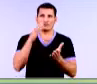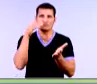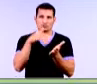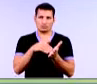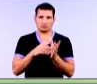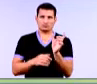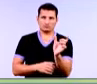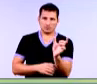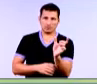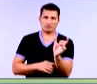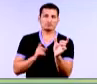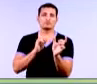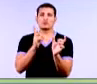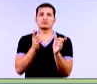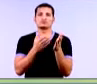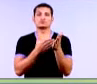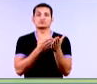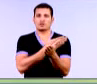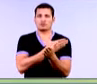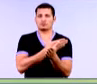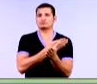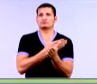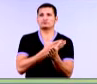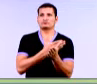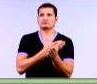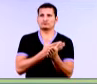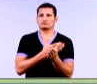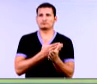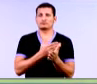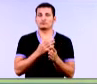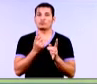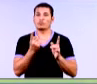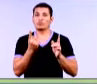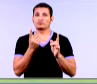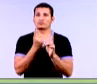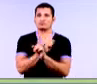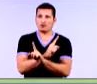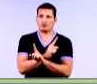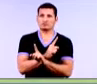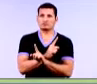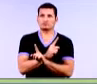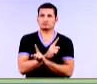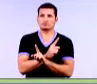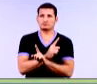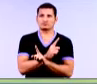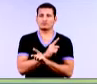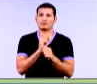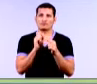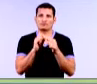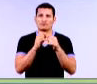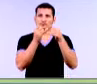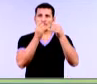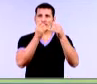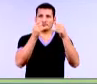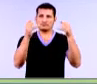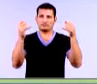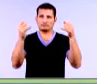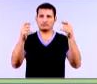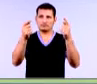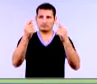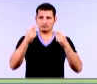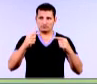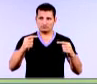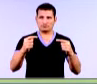aqui, ele não saiu da maneira que nós queríamos. Muito pelo contrário. Ele fez a primeira linha, fez a segunda